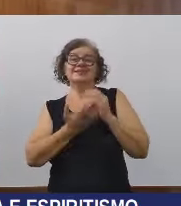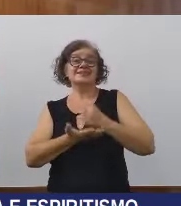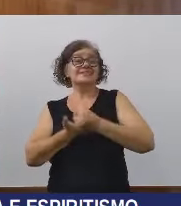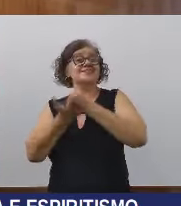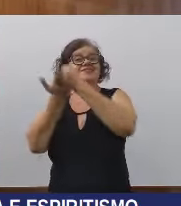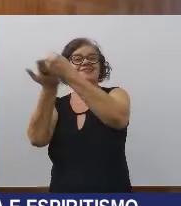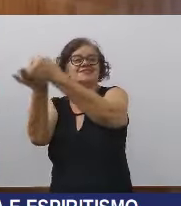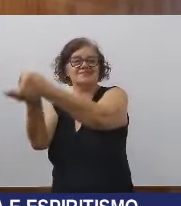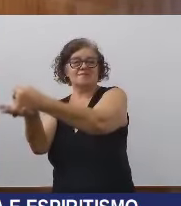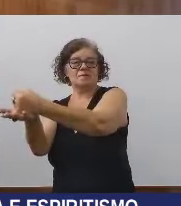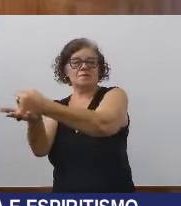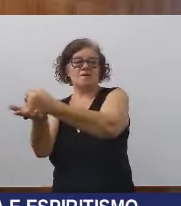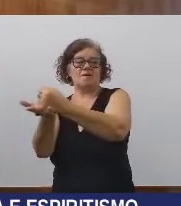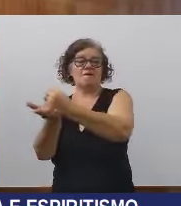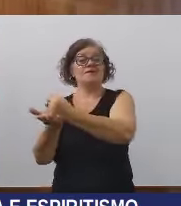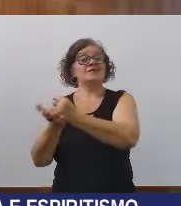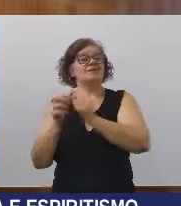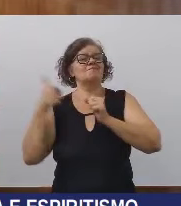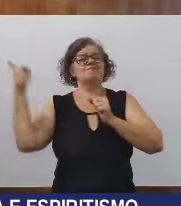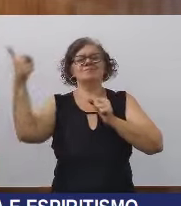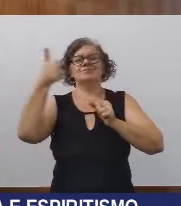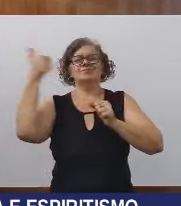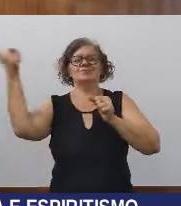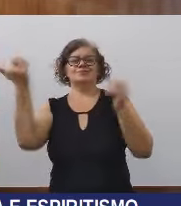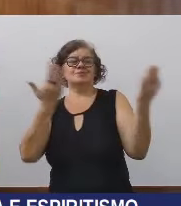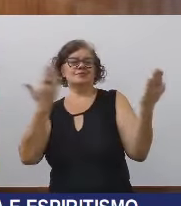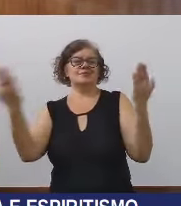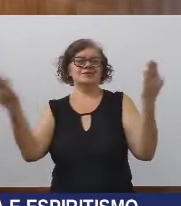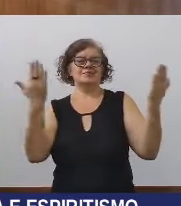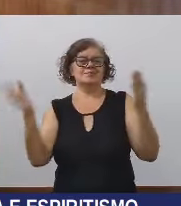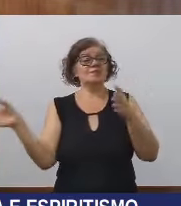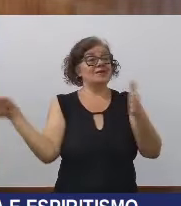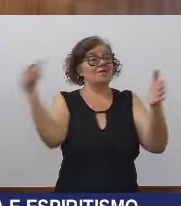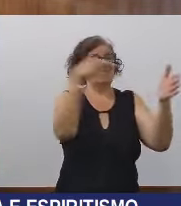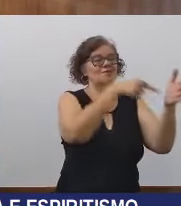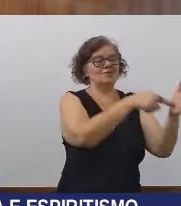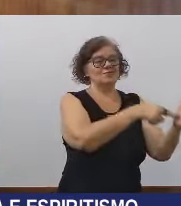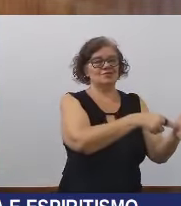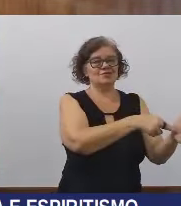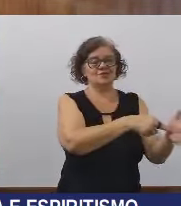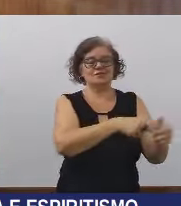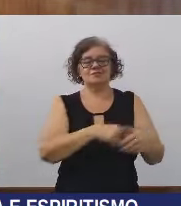possa sair daqui melhores do que quando chegamos.